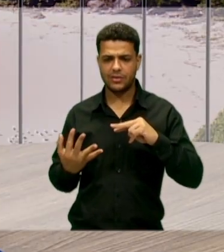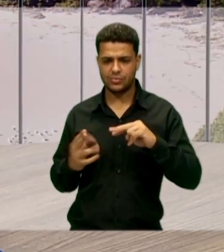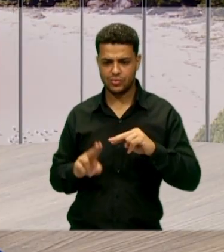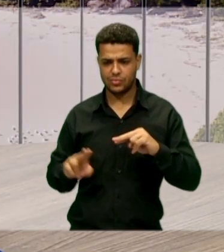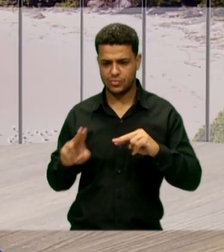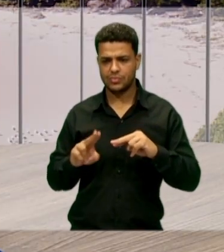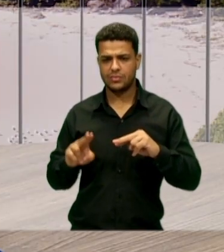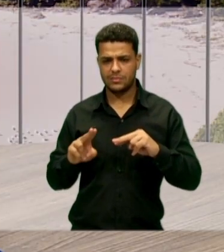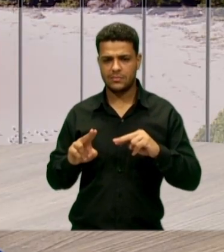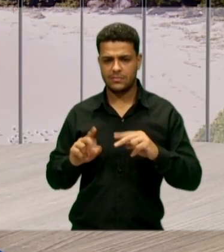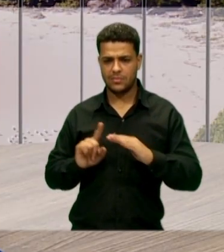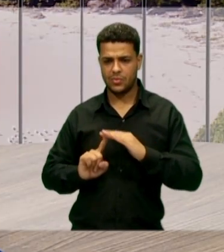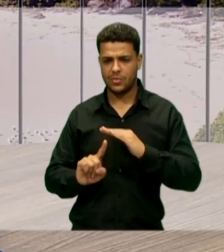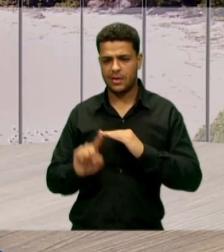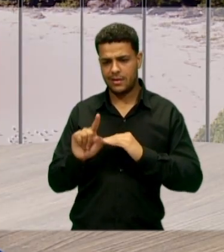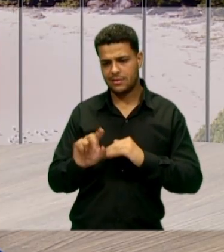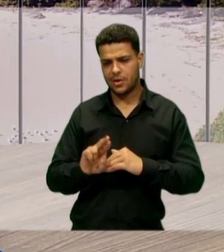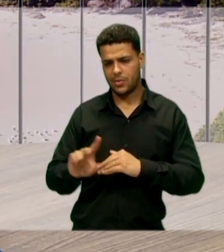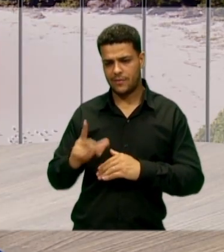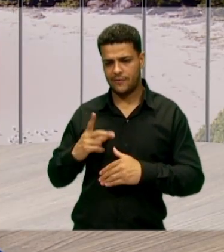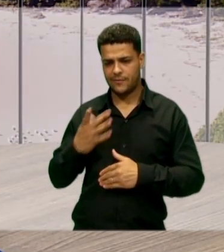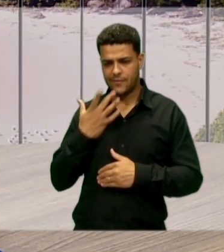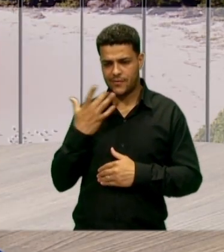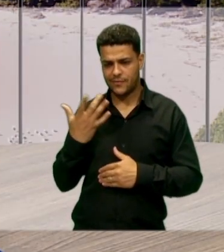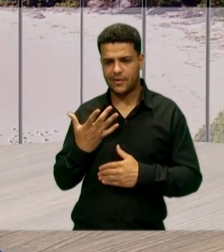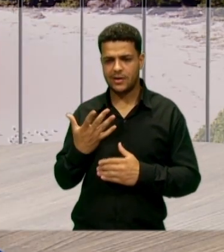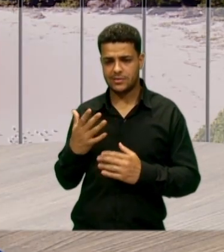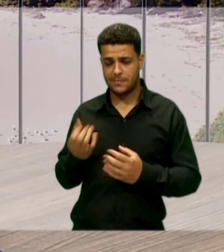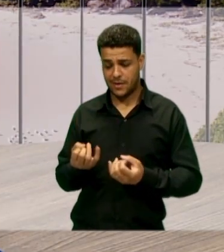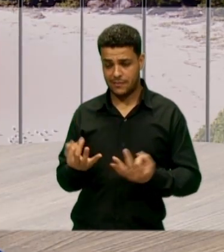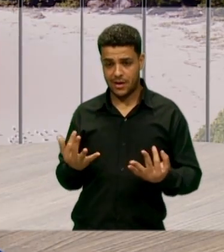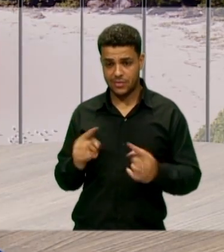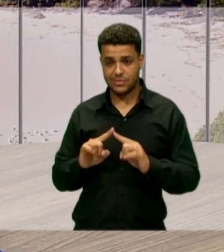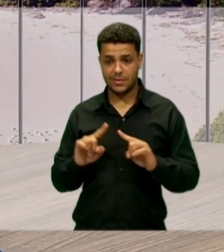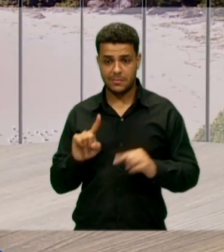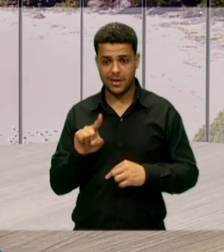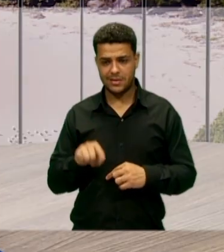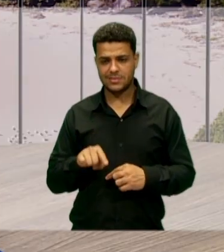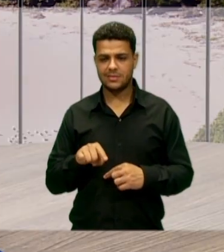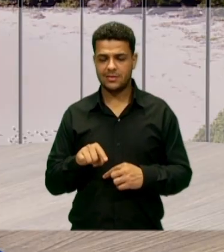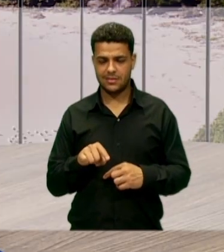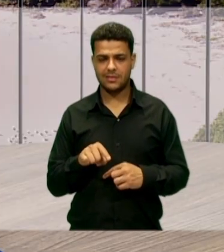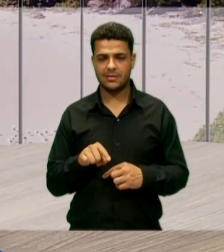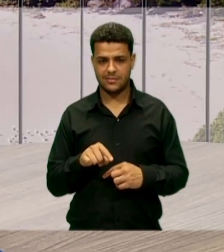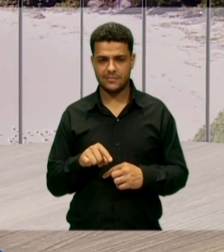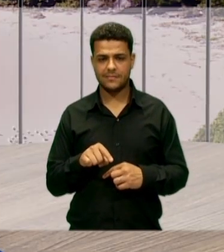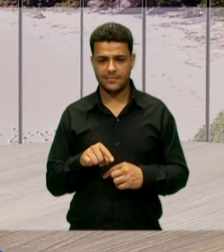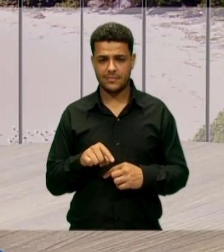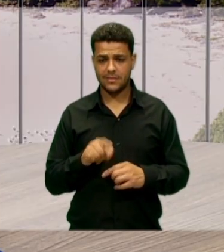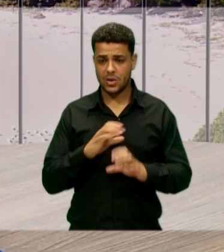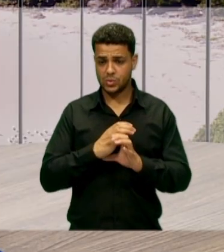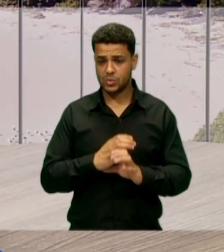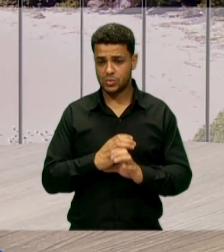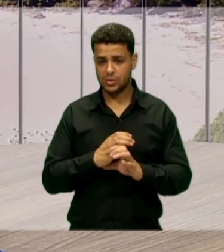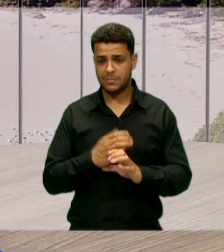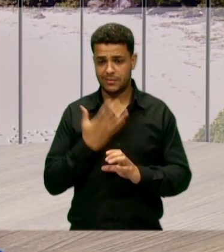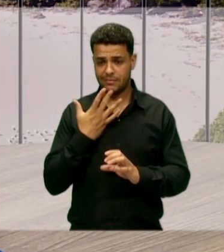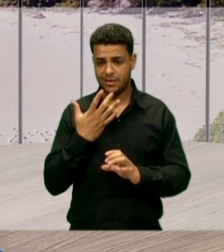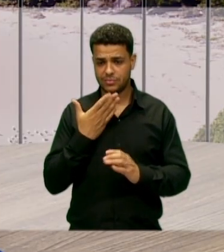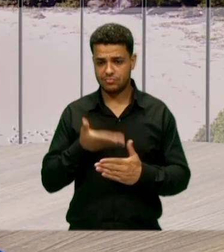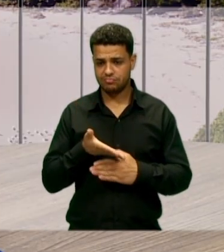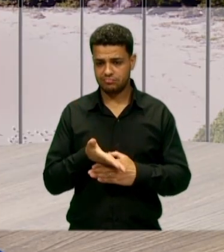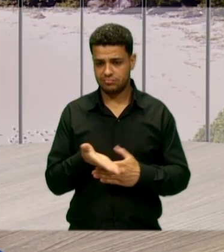pacientes. Lógico, ainda não é um custo acessível para muitos, mas ele se tornou um exame viável, né,